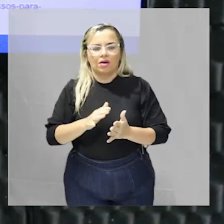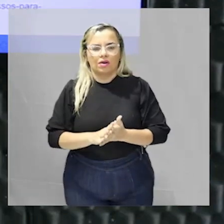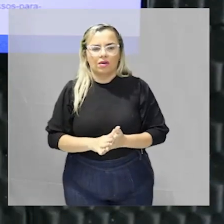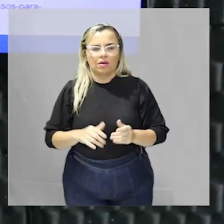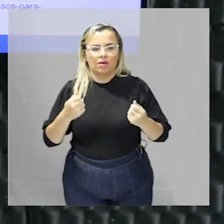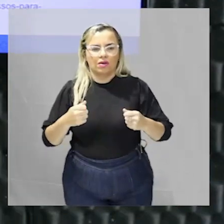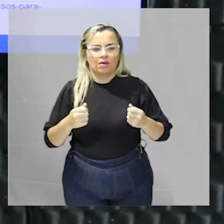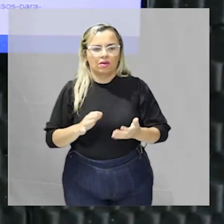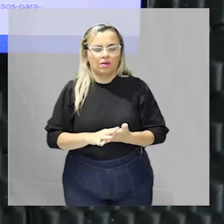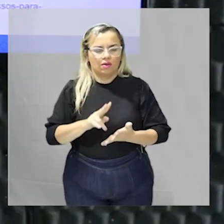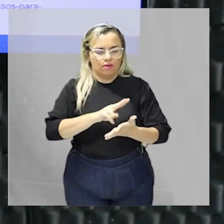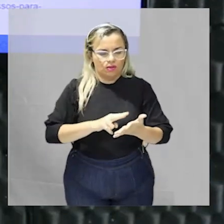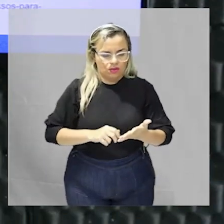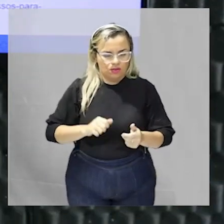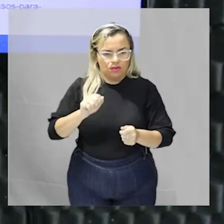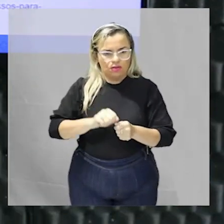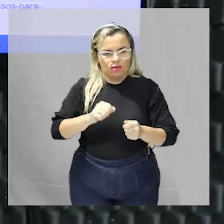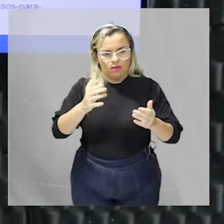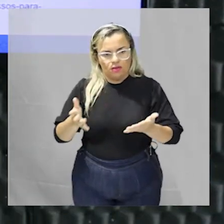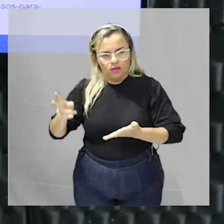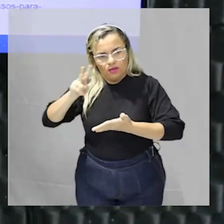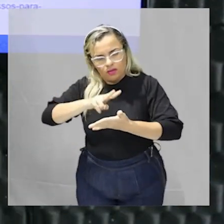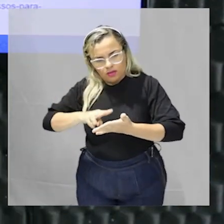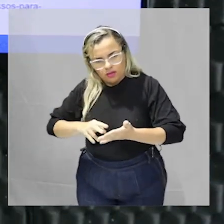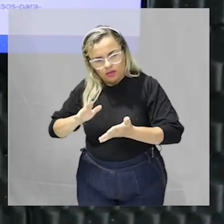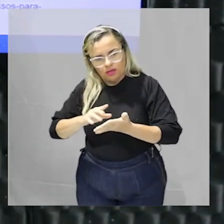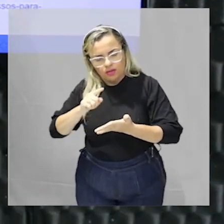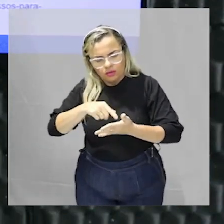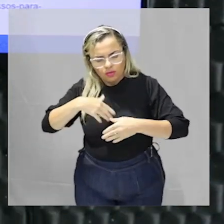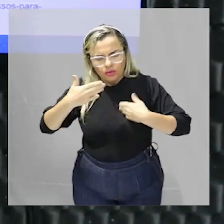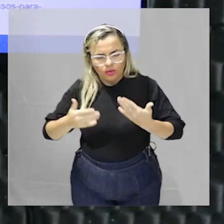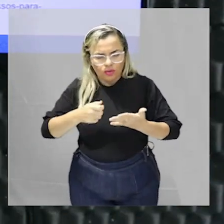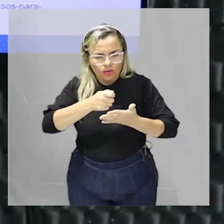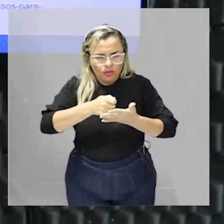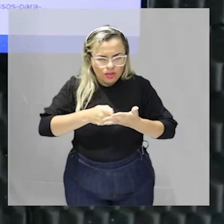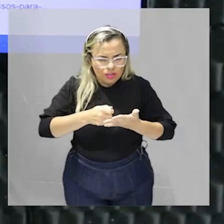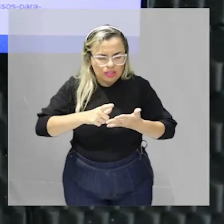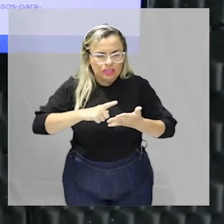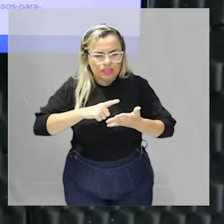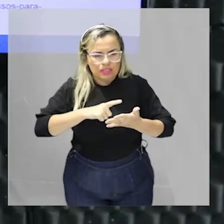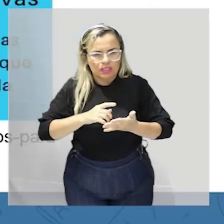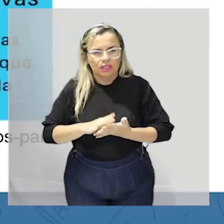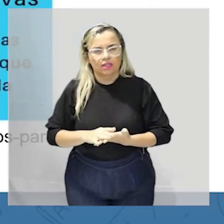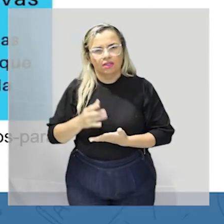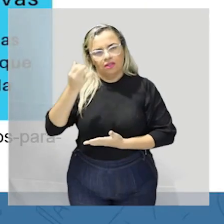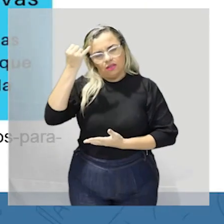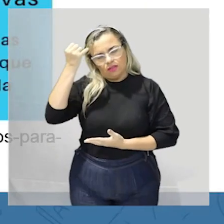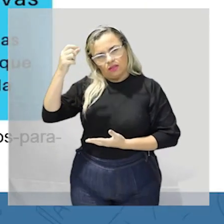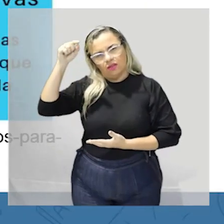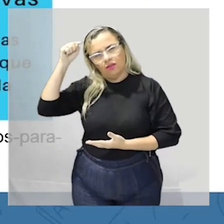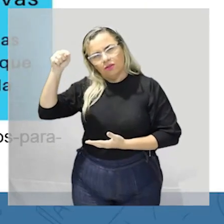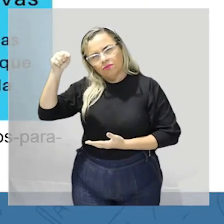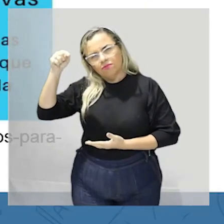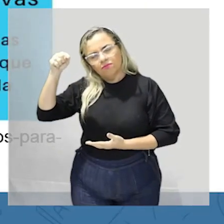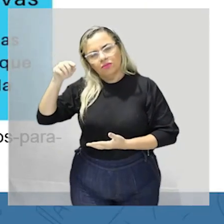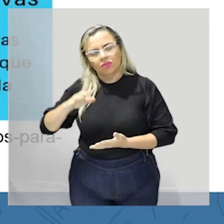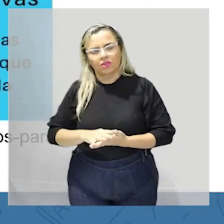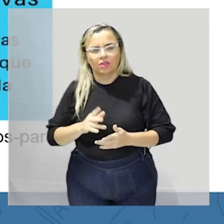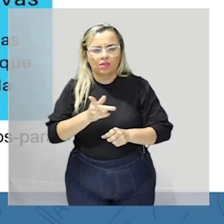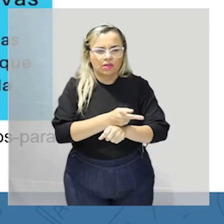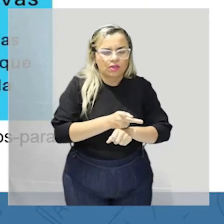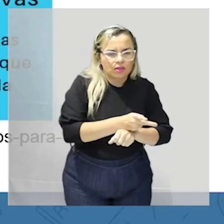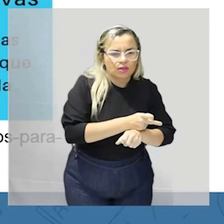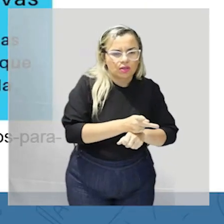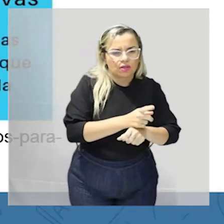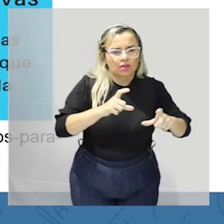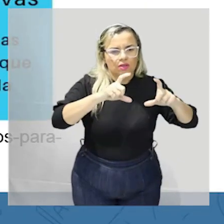o enunciado da questão. Então, assim você já vai ter uma ideia do que deve procurar na leitura do texto. Isso aqui é só para reforçar o que eu venho dizendo